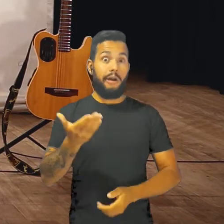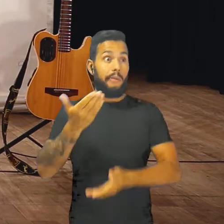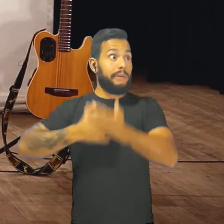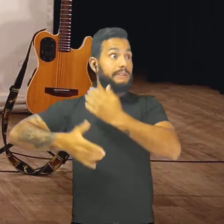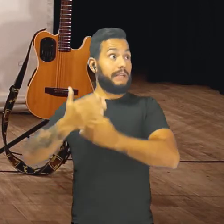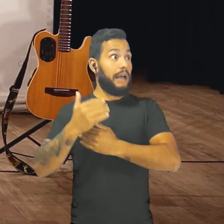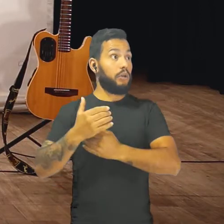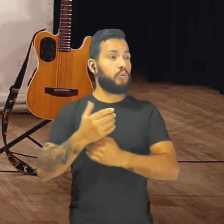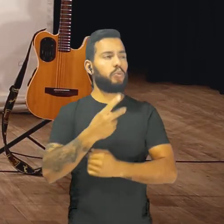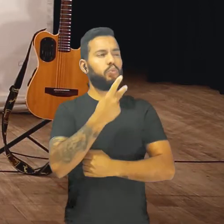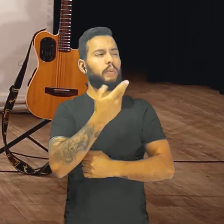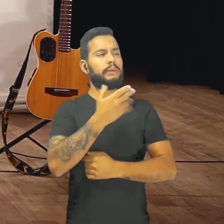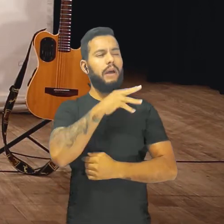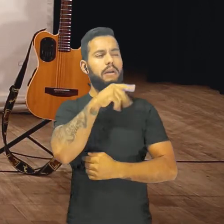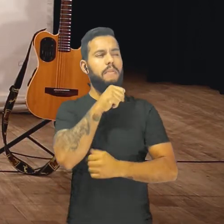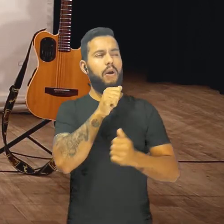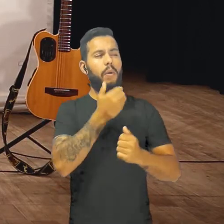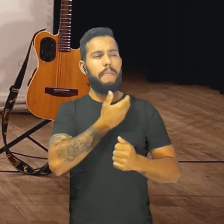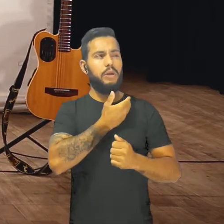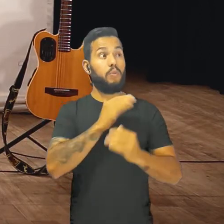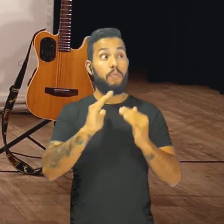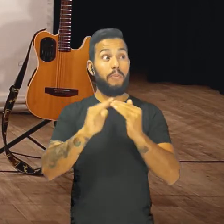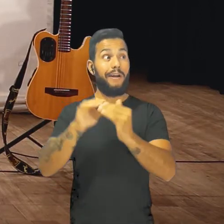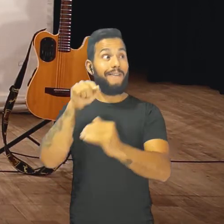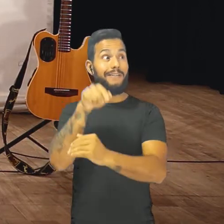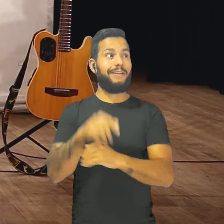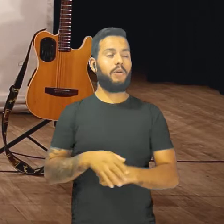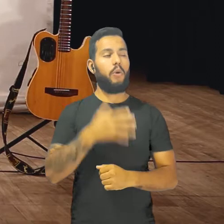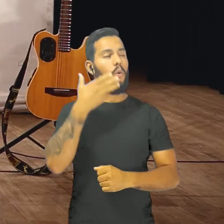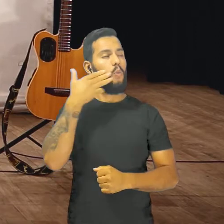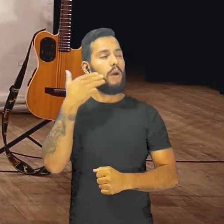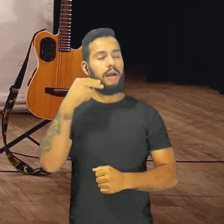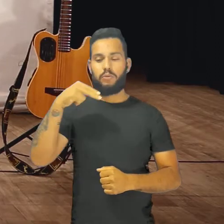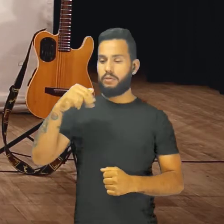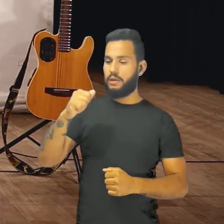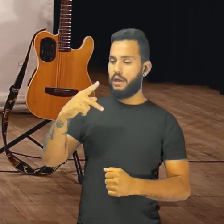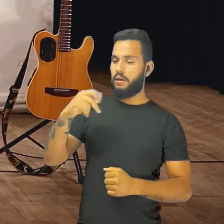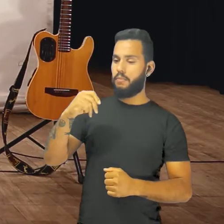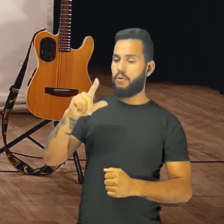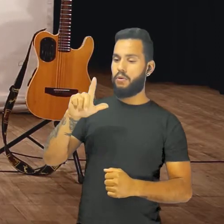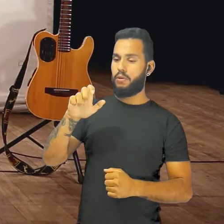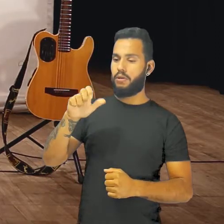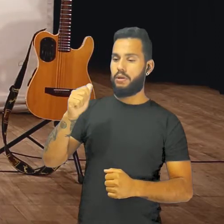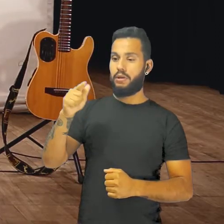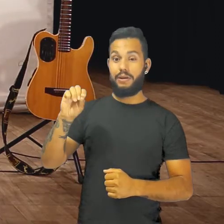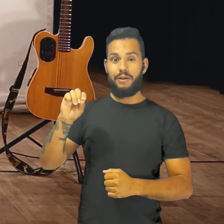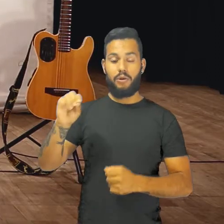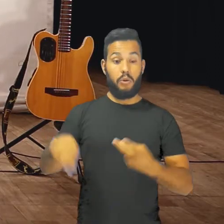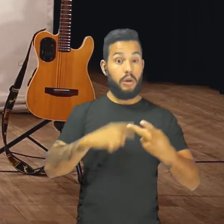dois animais amigos. O gato Napoleão e o rato